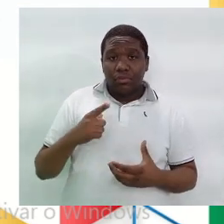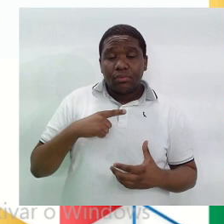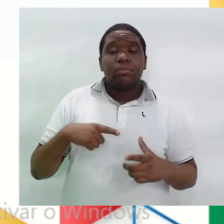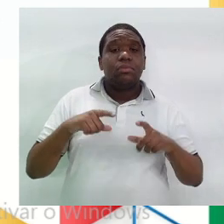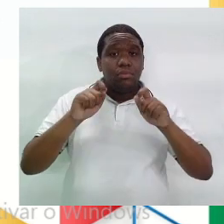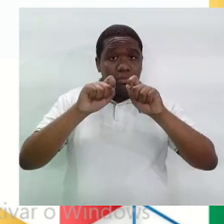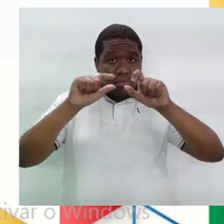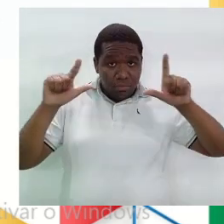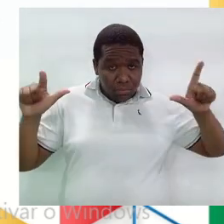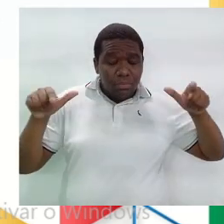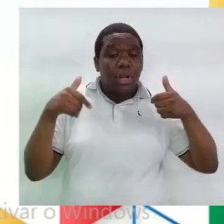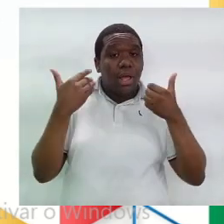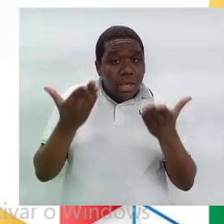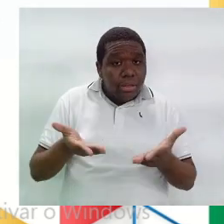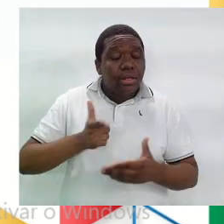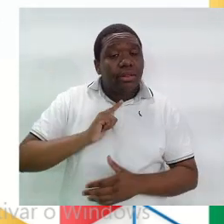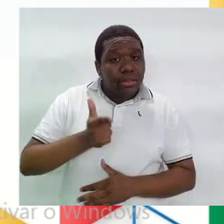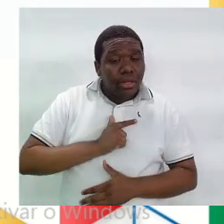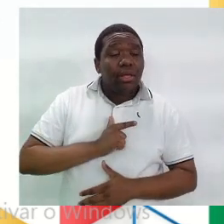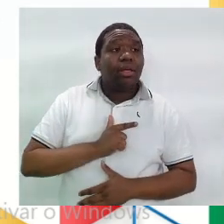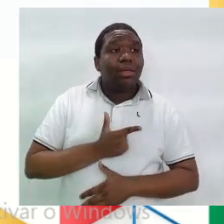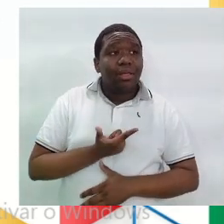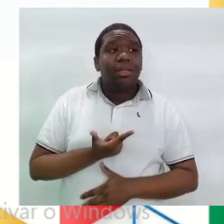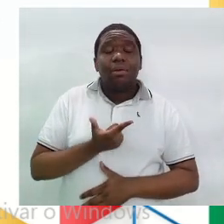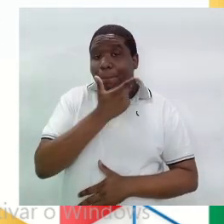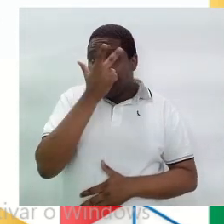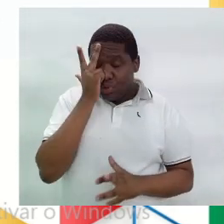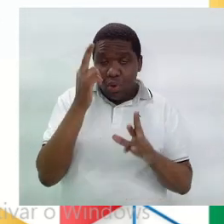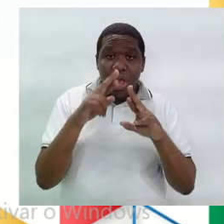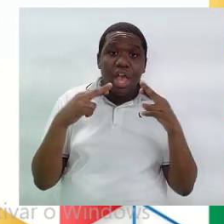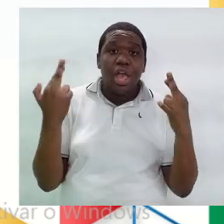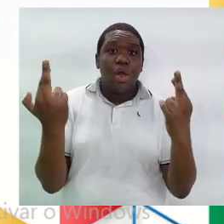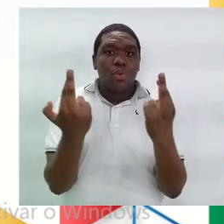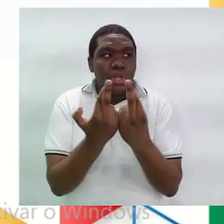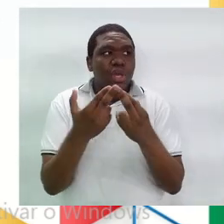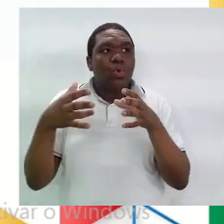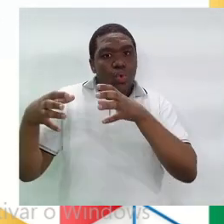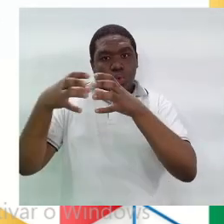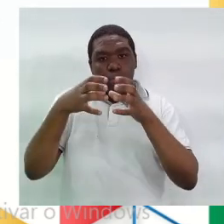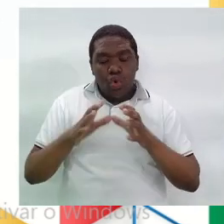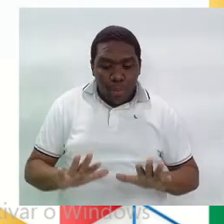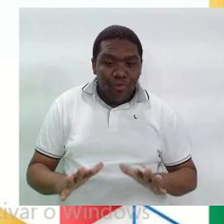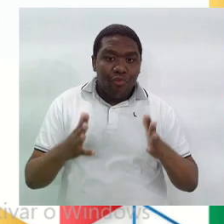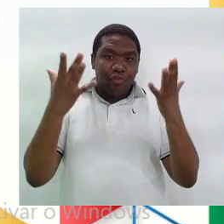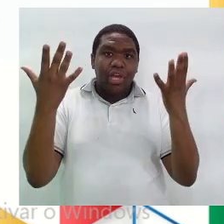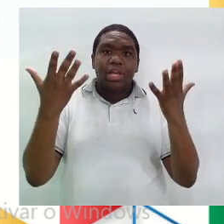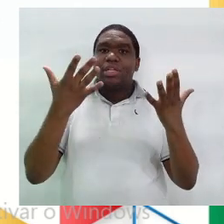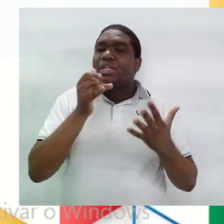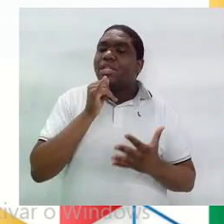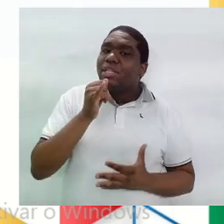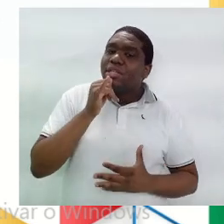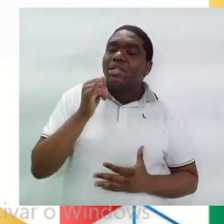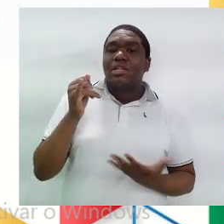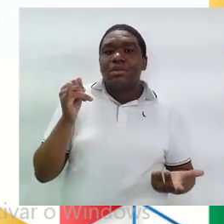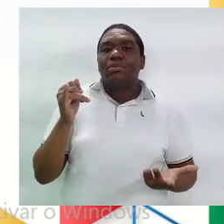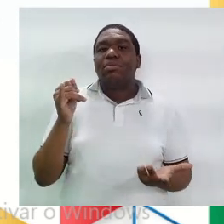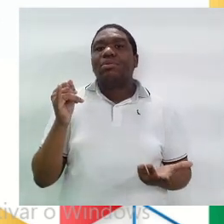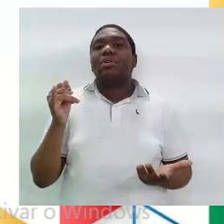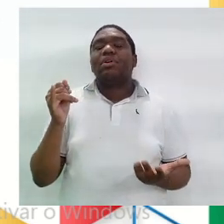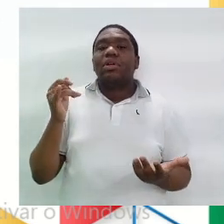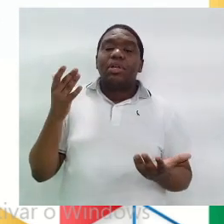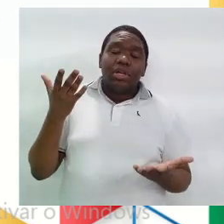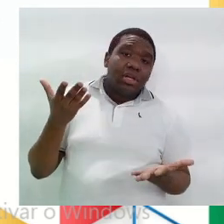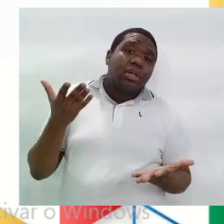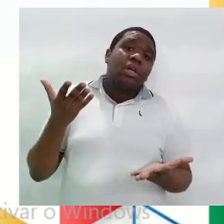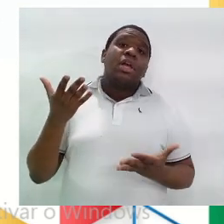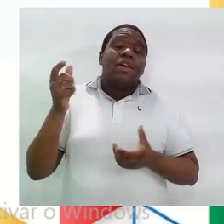temos ainda, seus adeptos se reúnem durante as festas, como os solstícios e os shabats, a fim